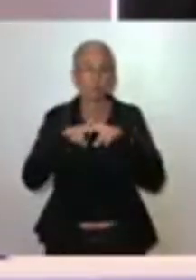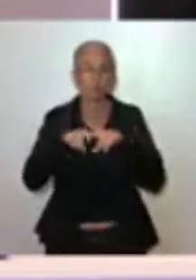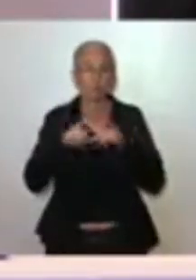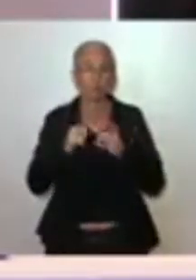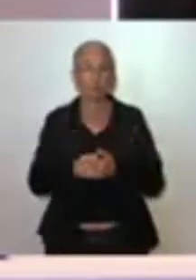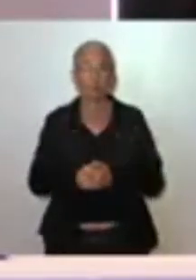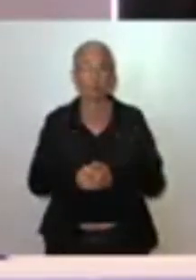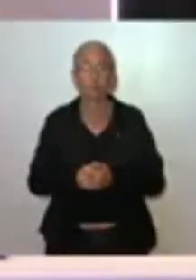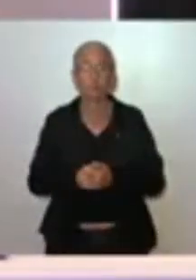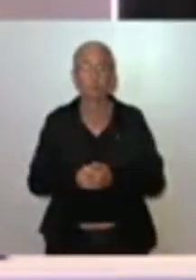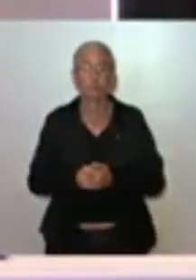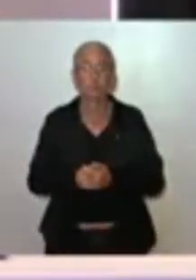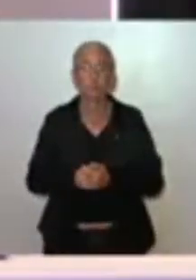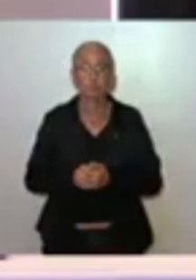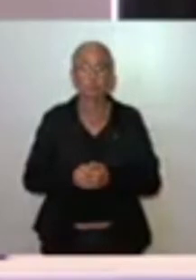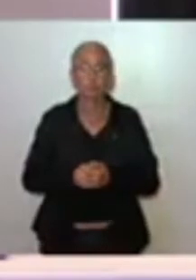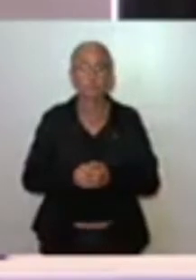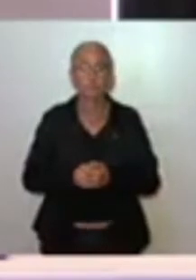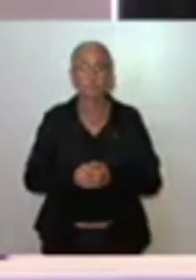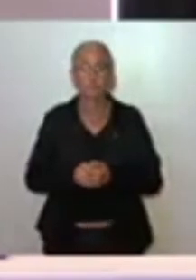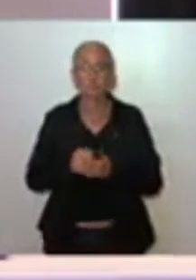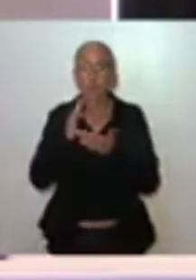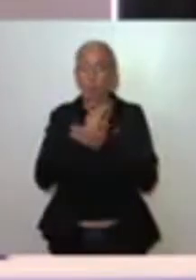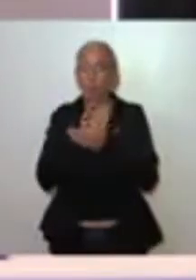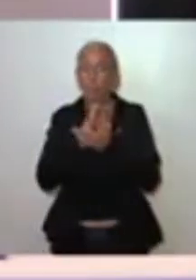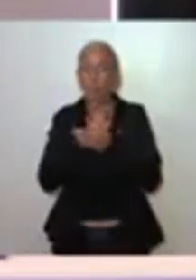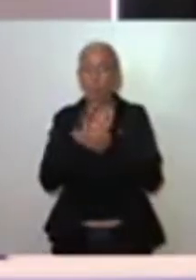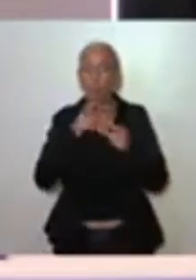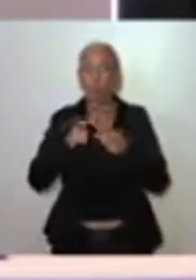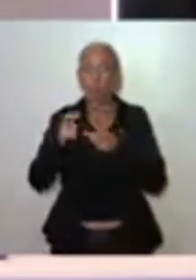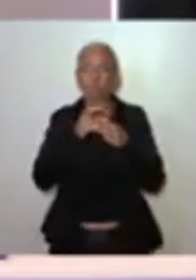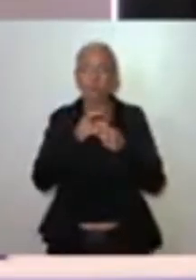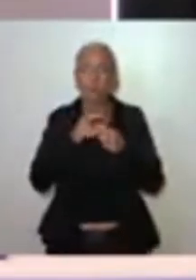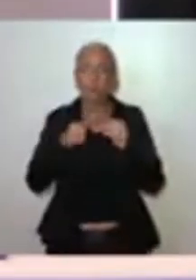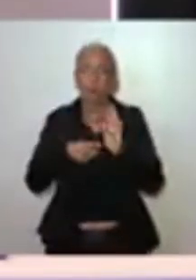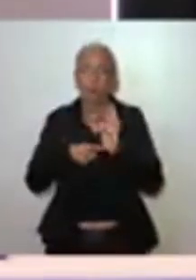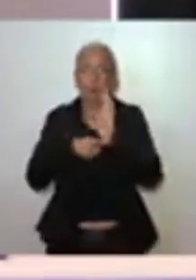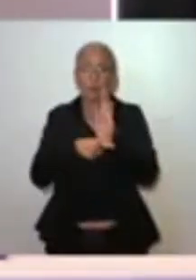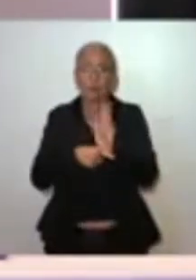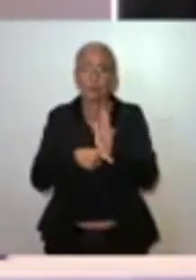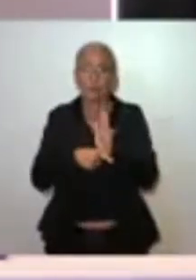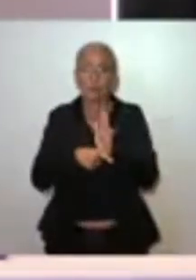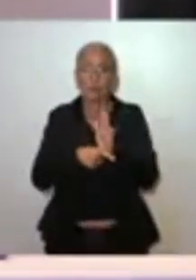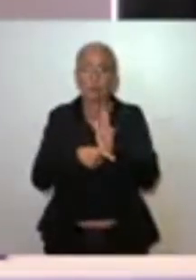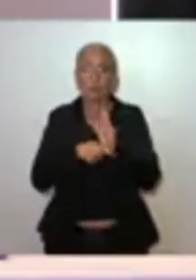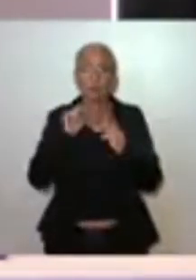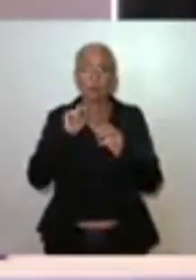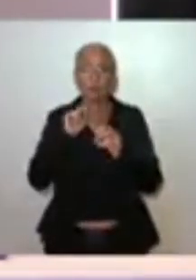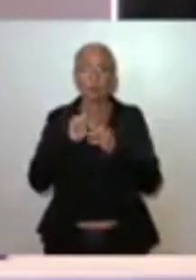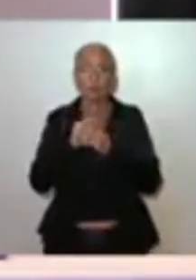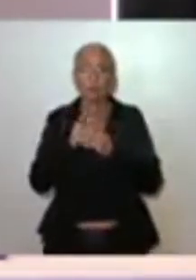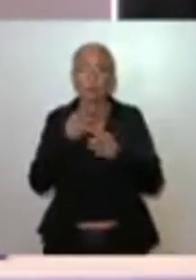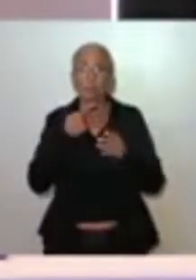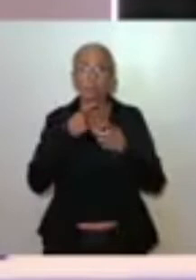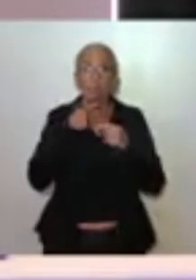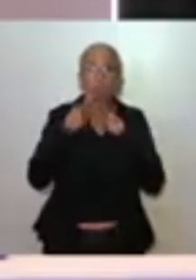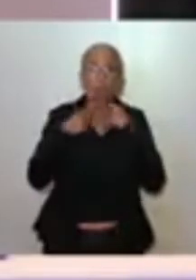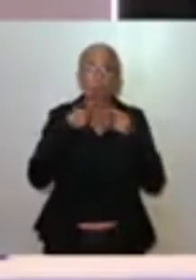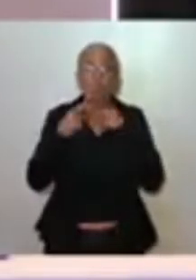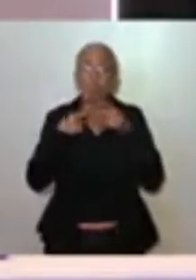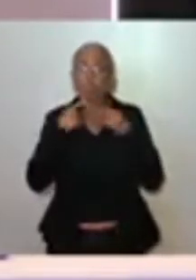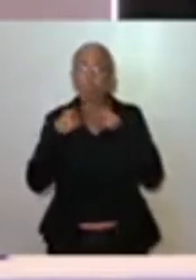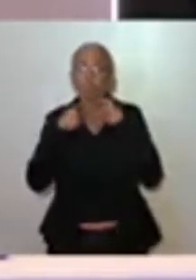a achei alguns setores em vez de ajudarem o processo se encarregaram de levantar a desconfiança sobre